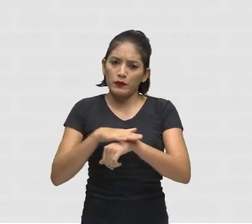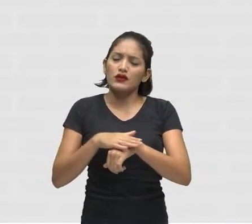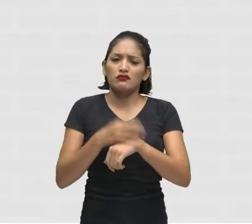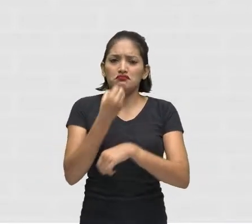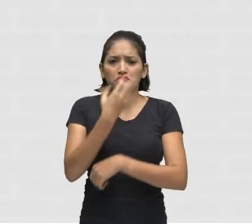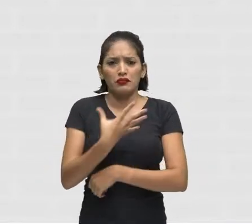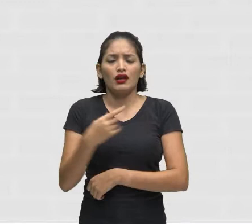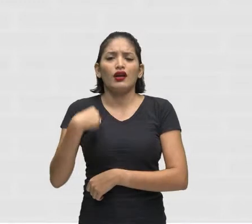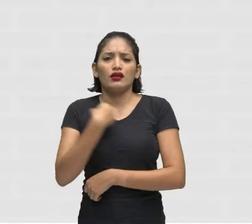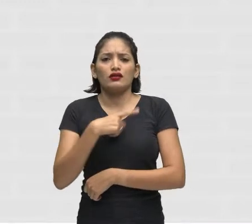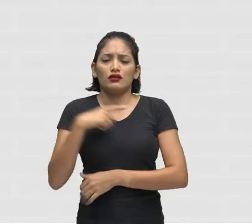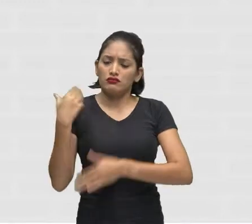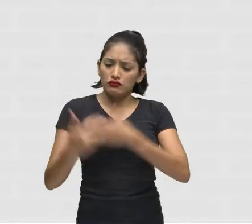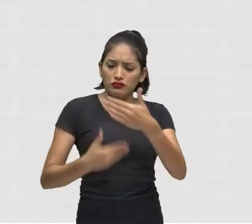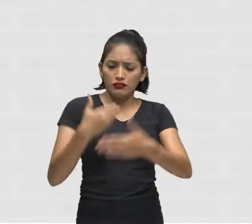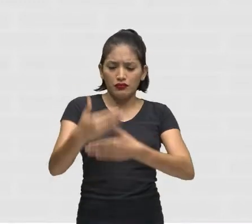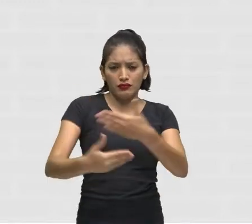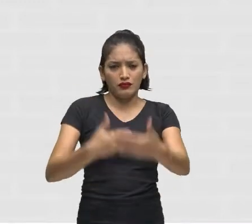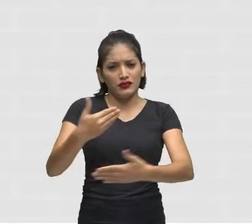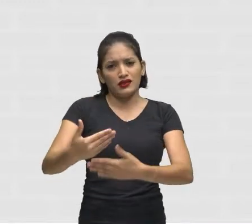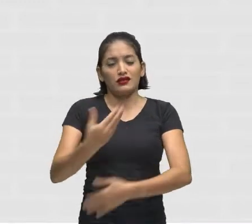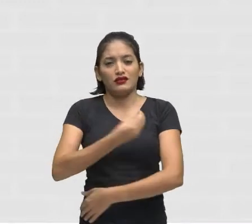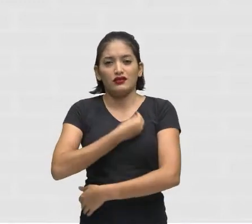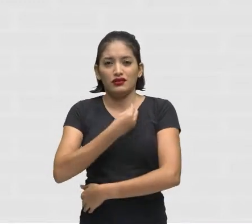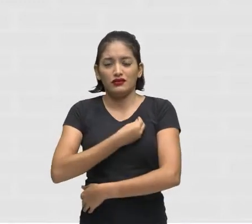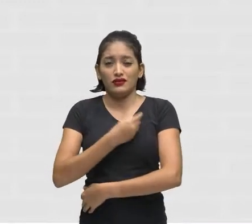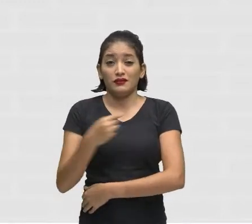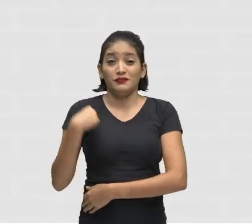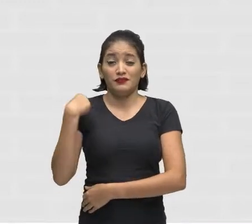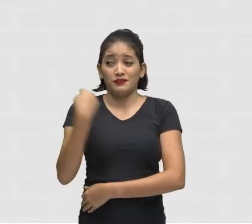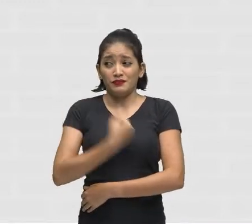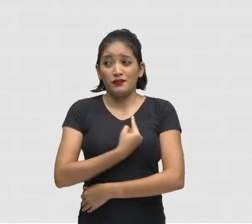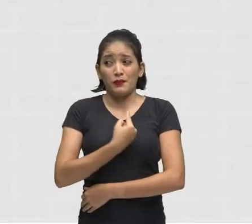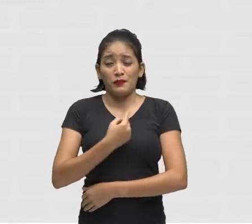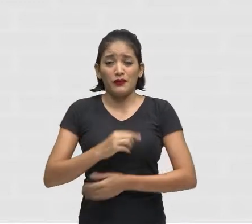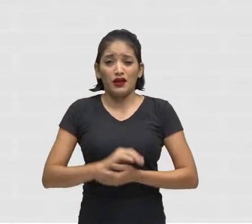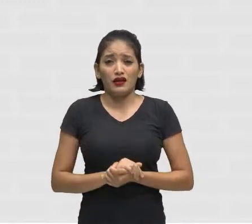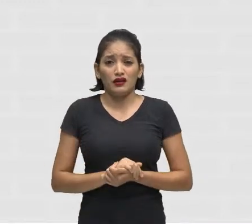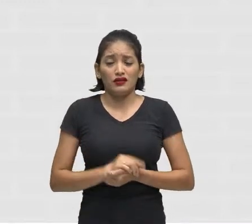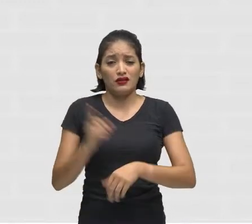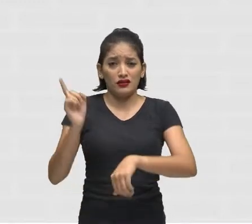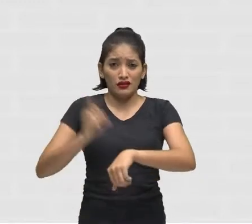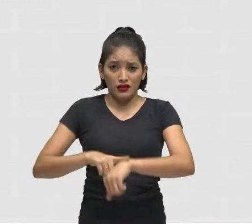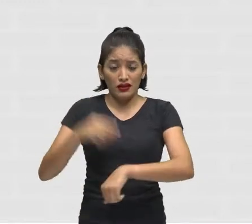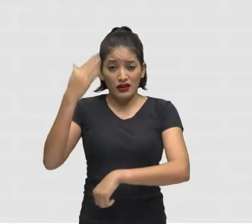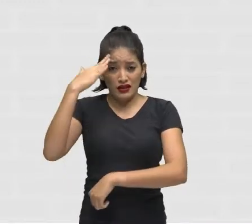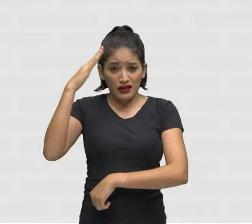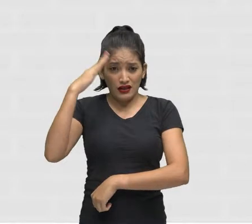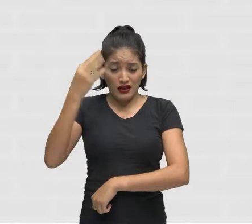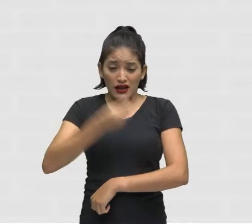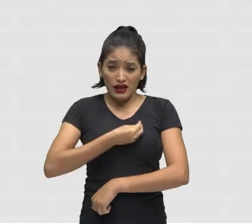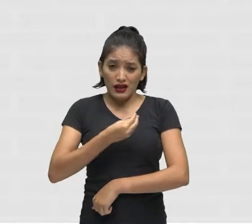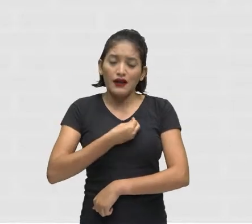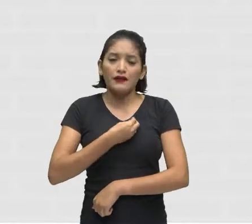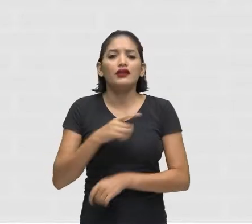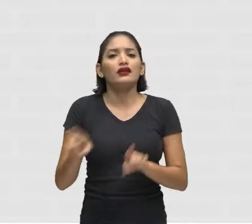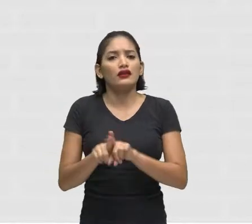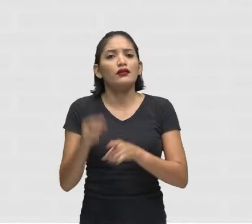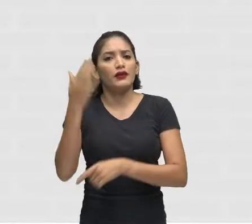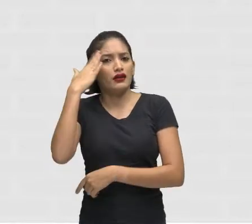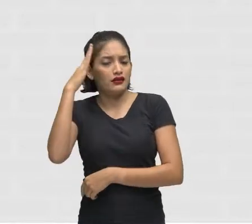estamos lidando com esse processo dual de vida. Então nós, ao mesmo tempo que a gente entende que a vida é dual, a gente entende que nós